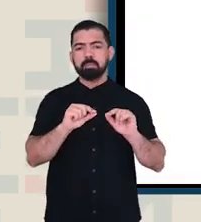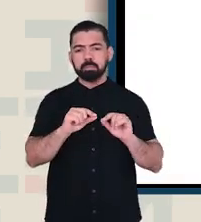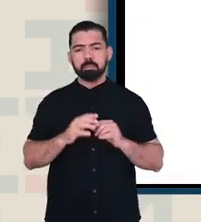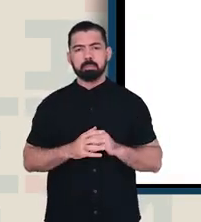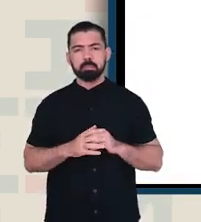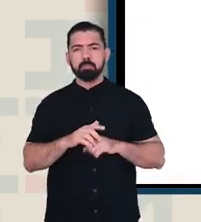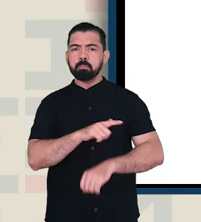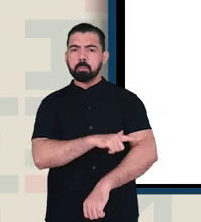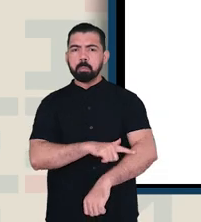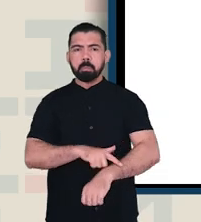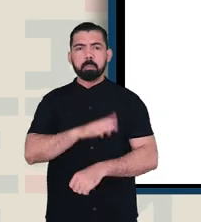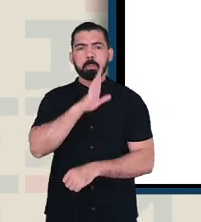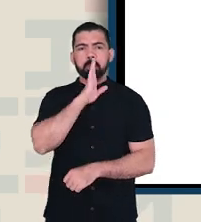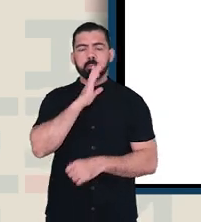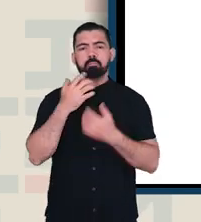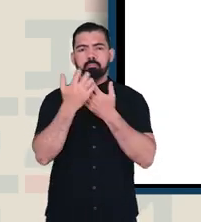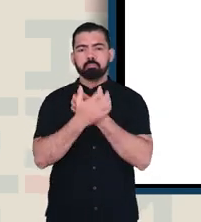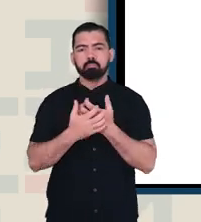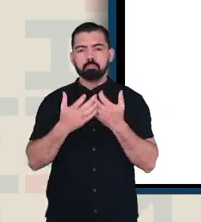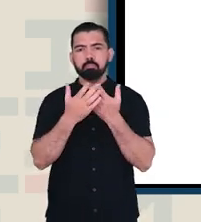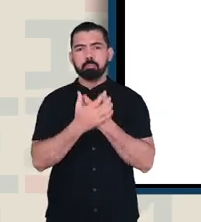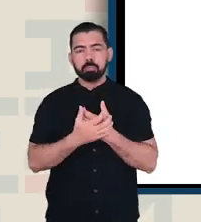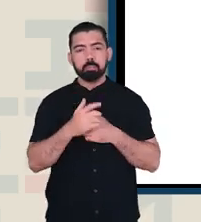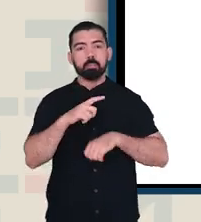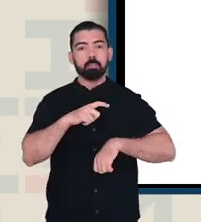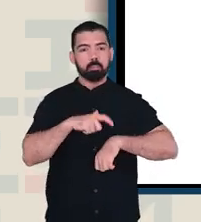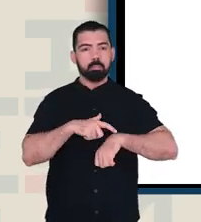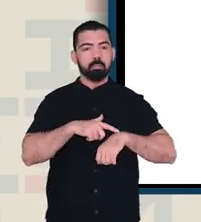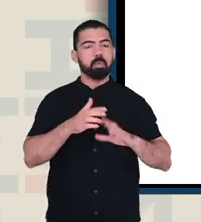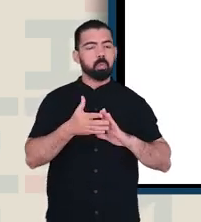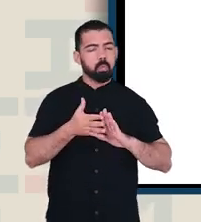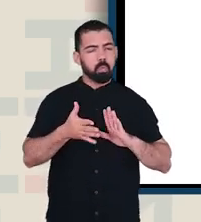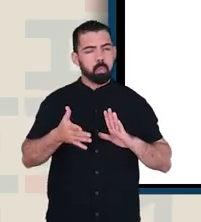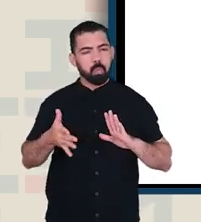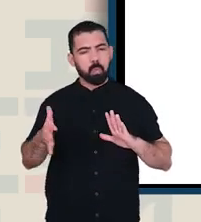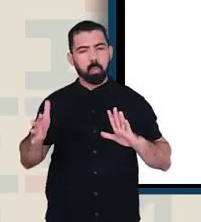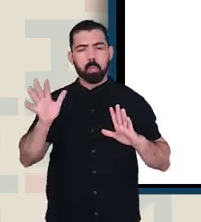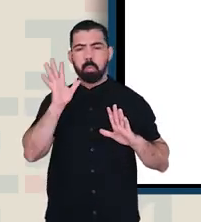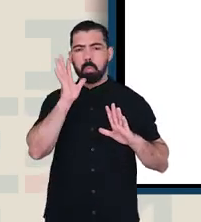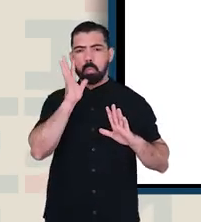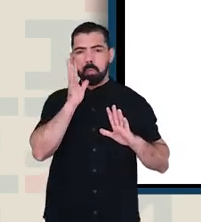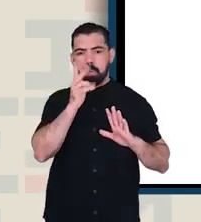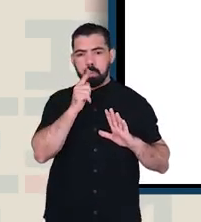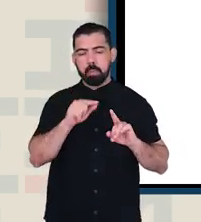com serenidade, com bastante tempo, relativamente lento.